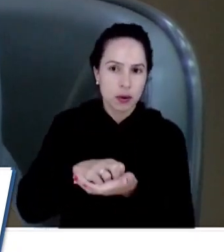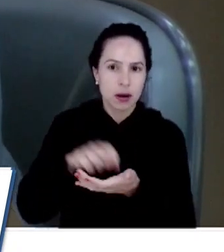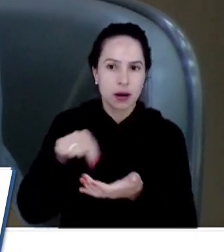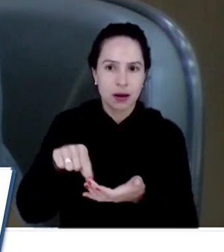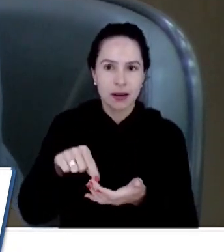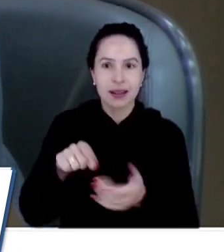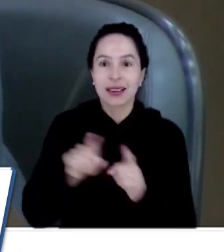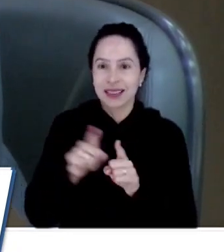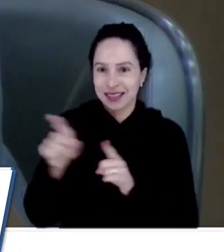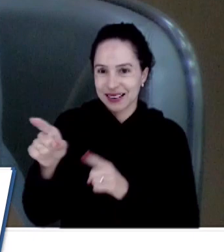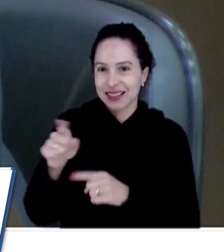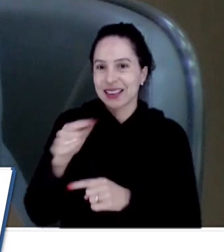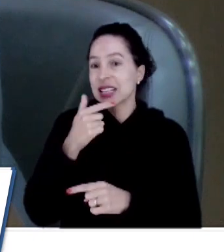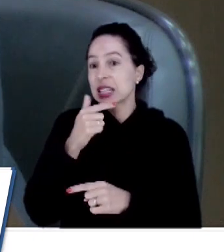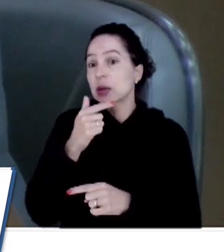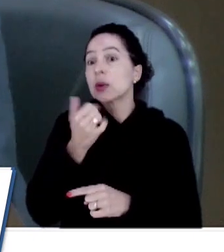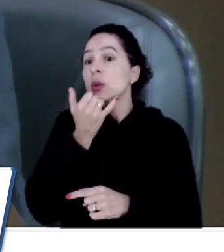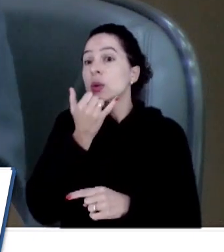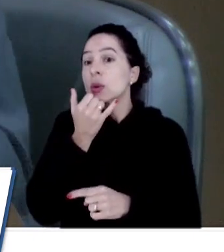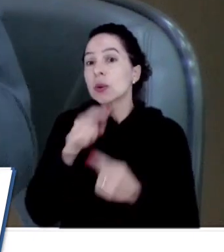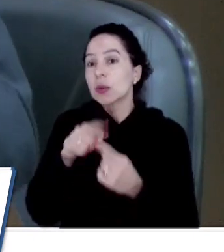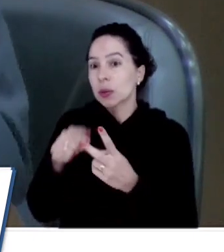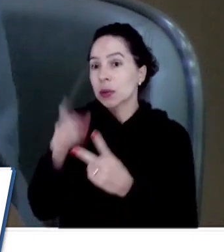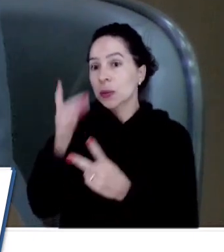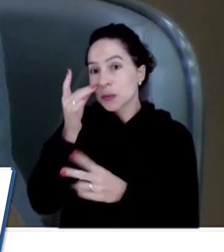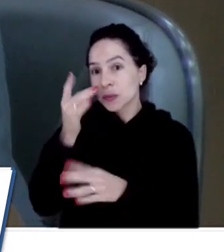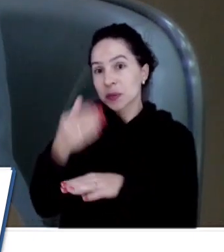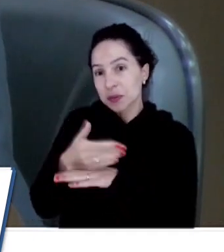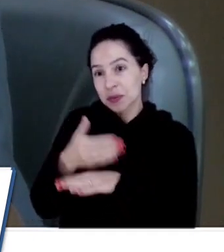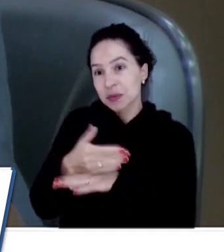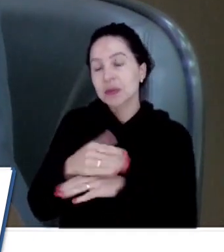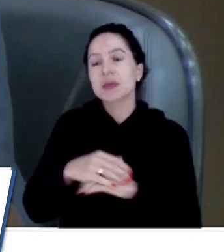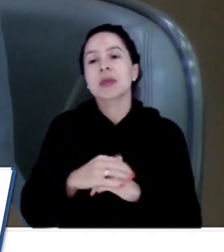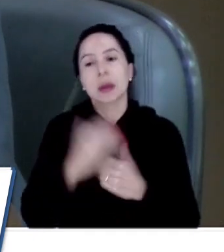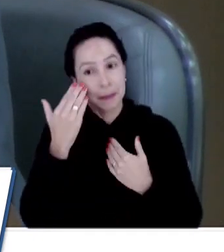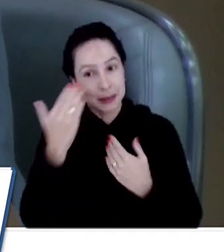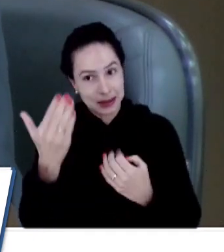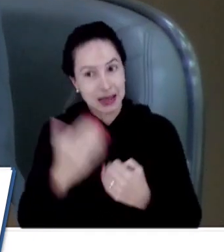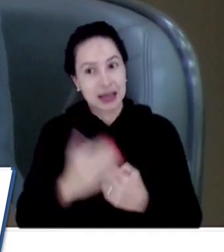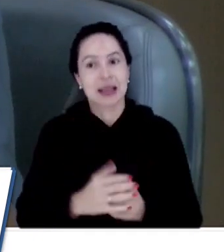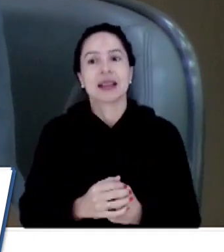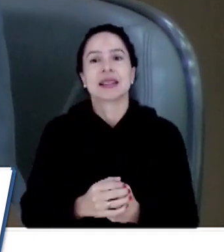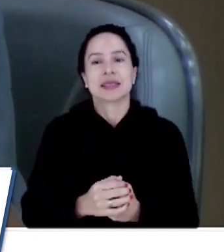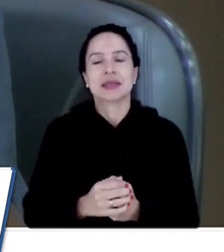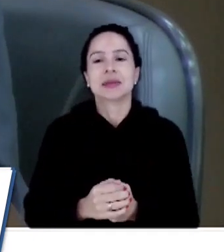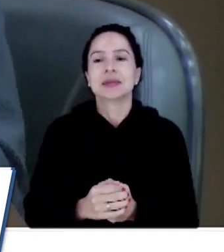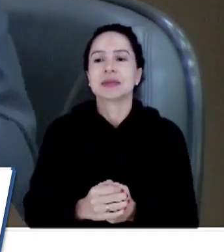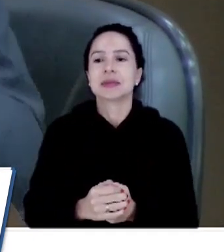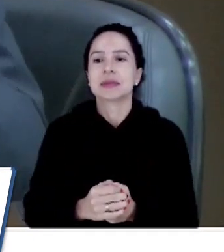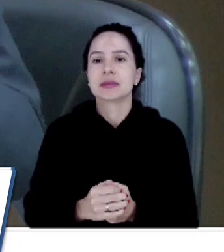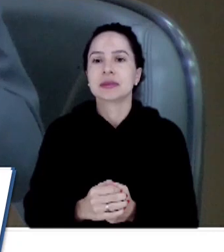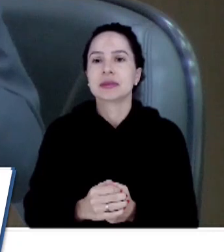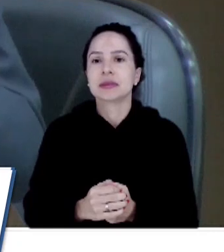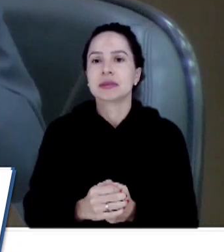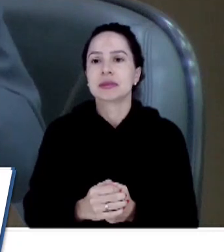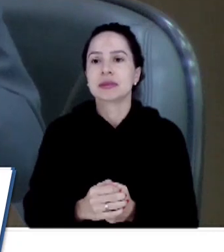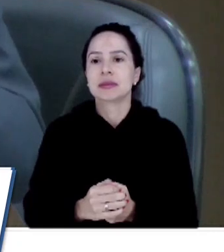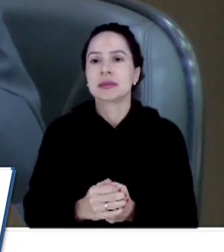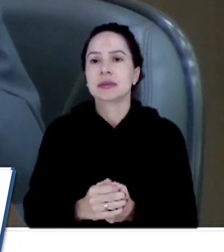também, eu acabei me esquecendo dos dois aí que estavam presentes também no dia. Eu agradeço a presença dos dois. Obrigado.